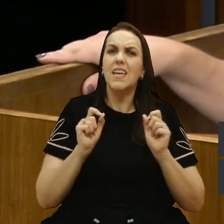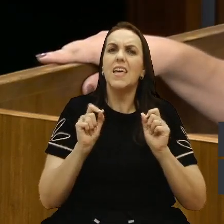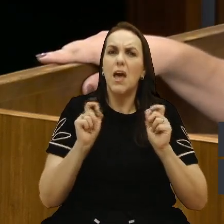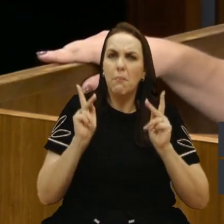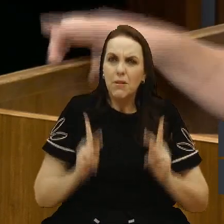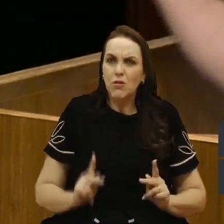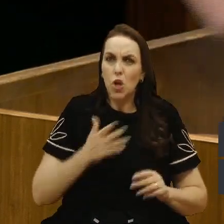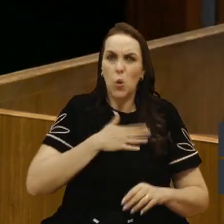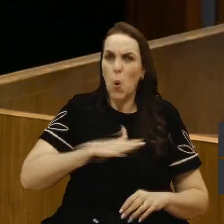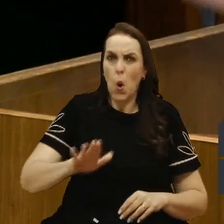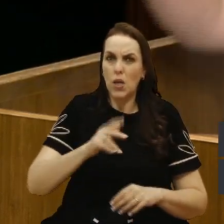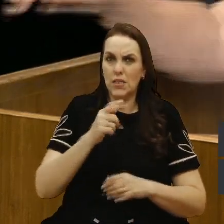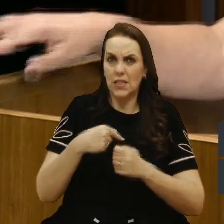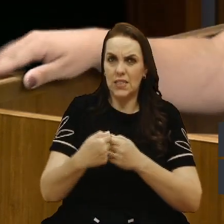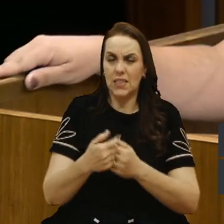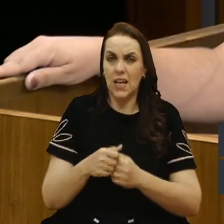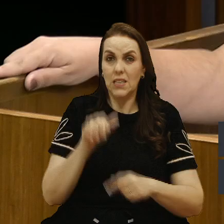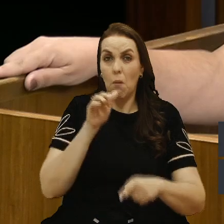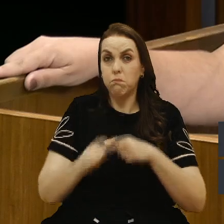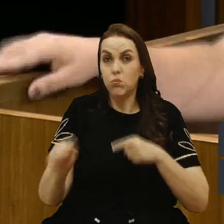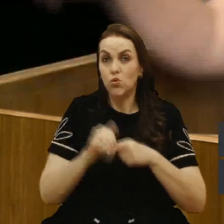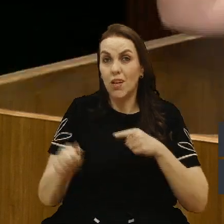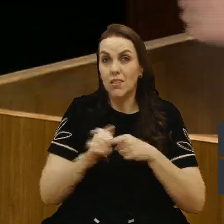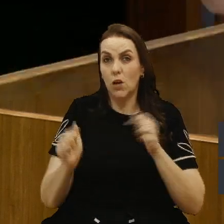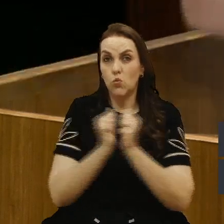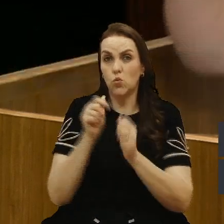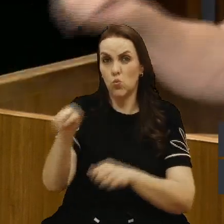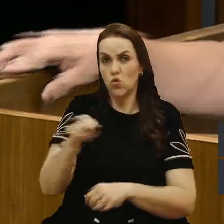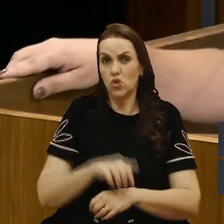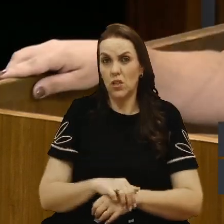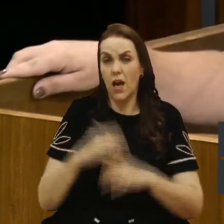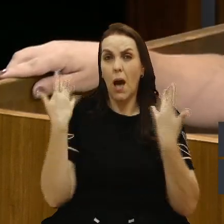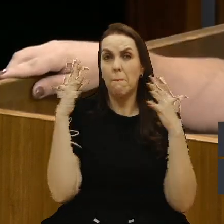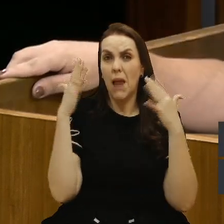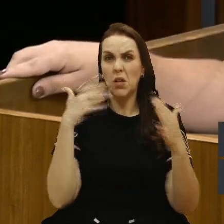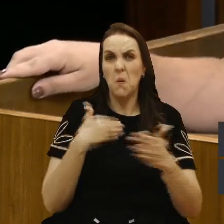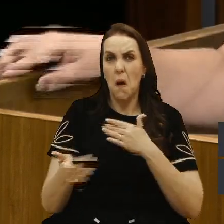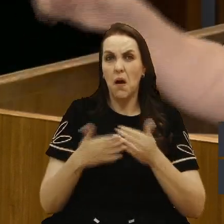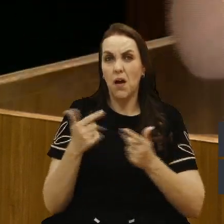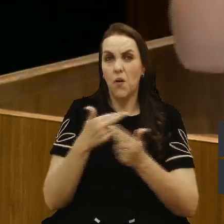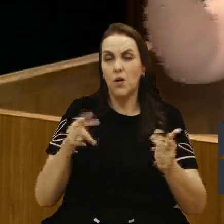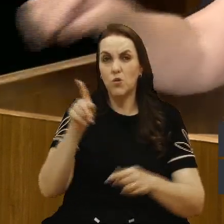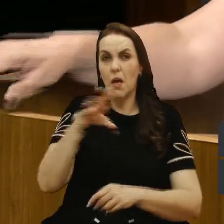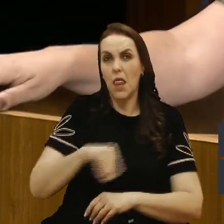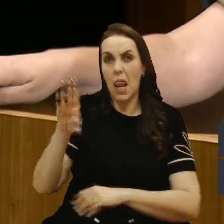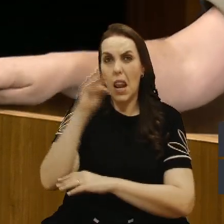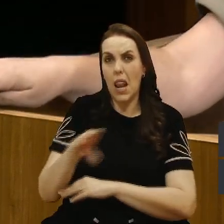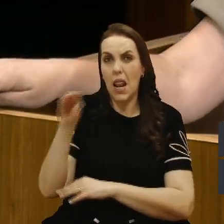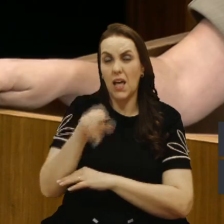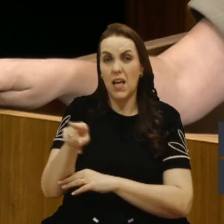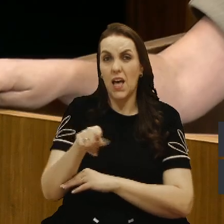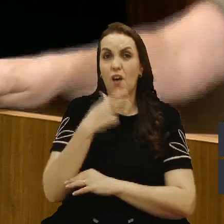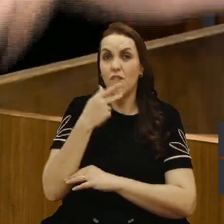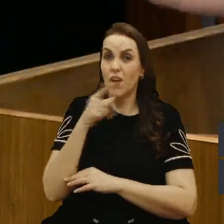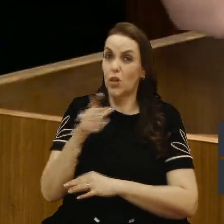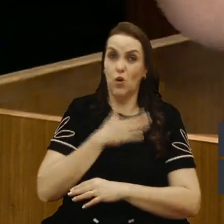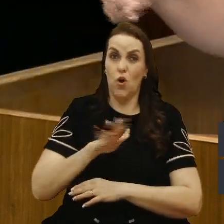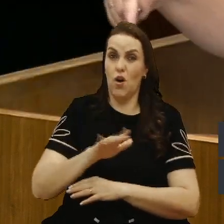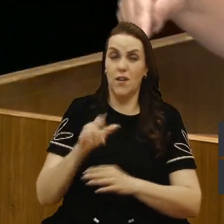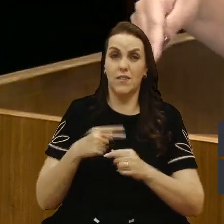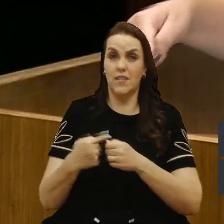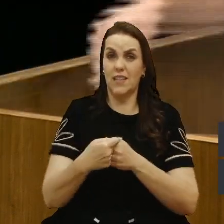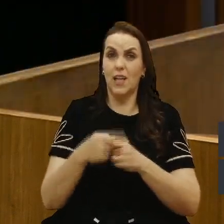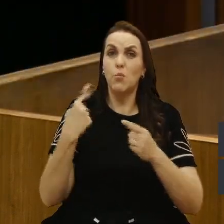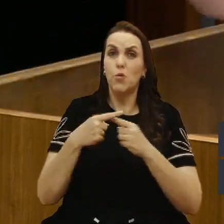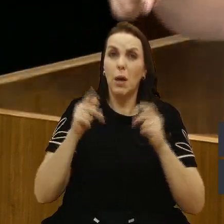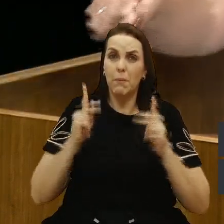cidade? Eu acho que é os puxa-saco que estão com o senhor, que lhe aplaude por qualquer coisa que o senhor fala. Isso que eu acho que é quem não gosta da cidade. Porque quem